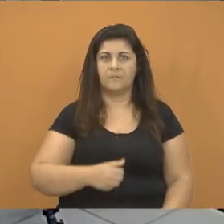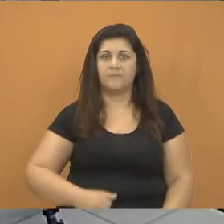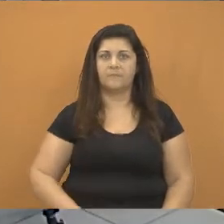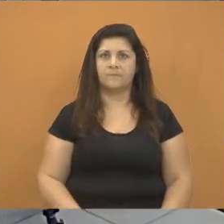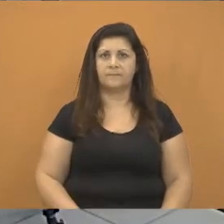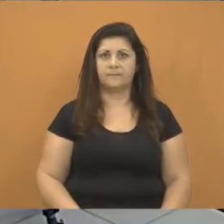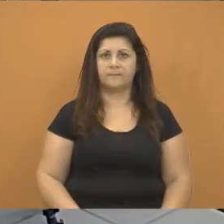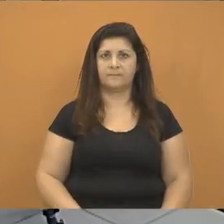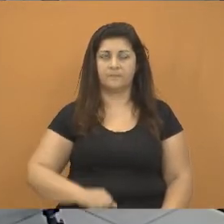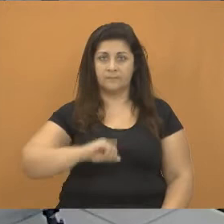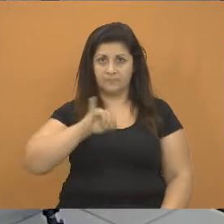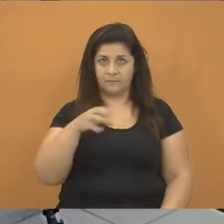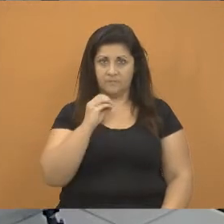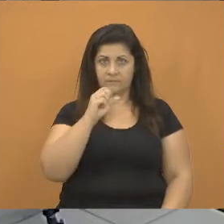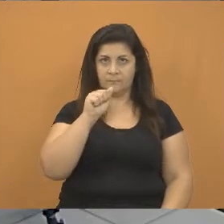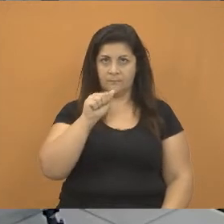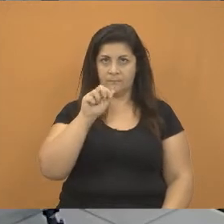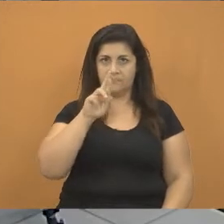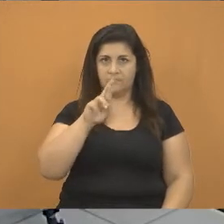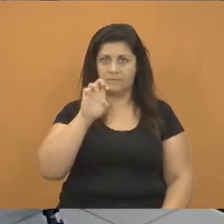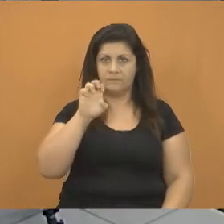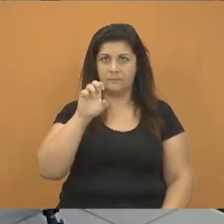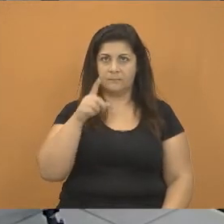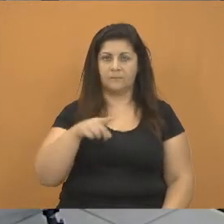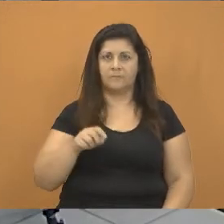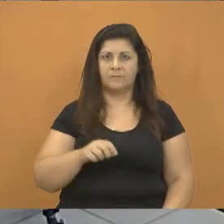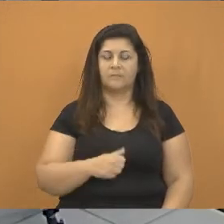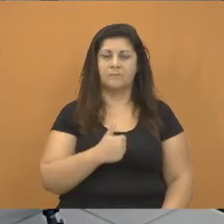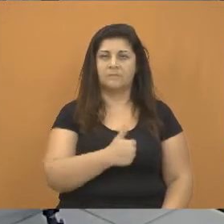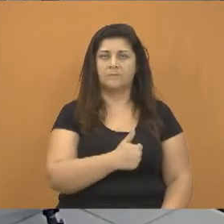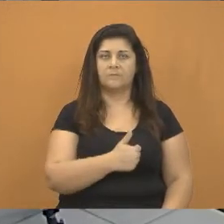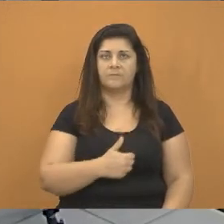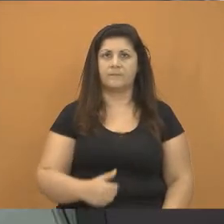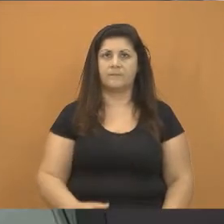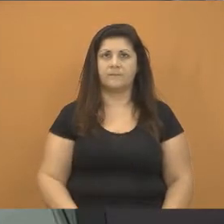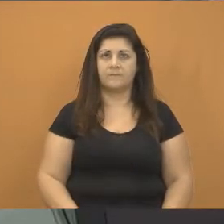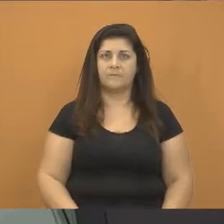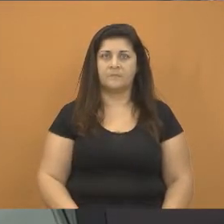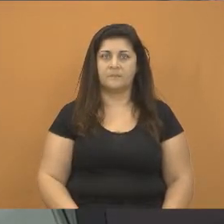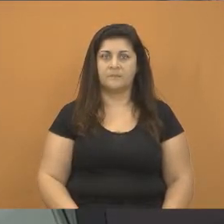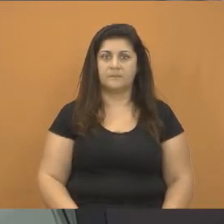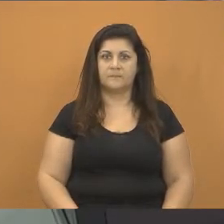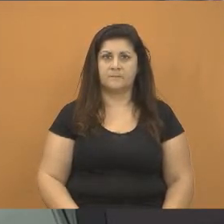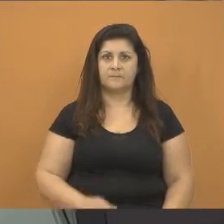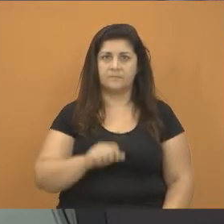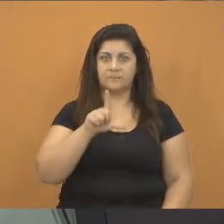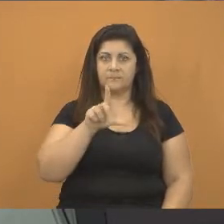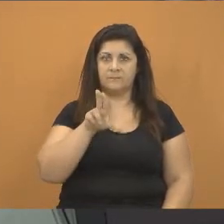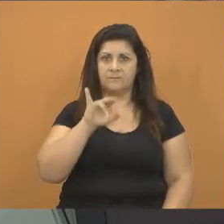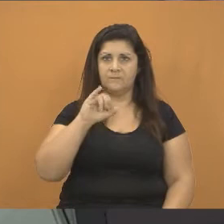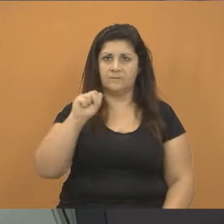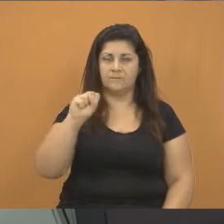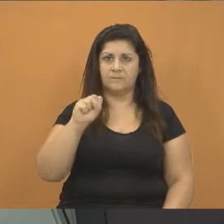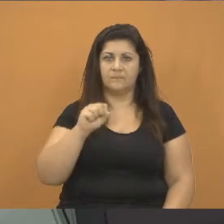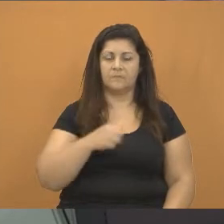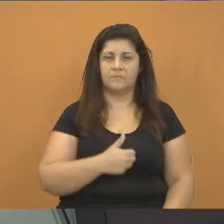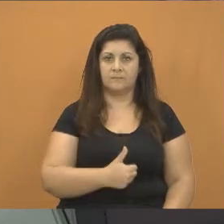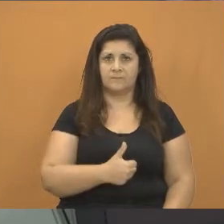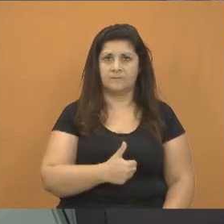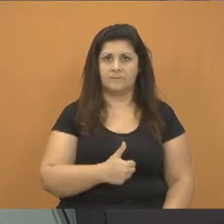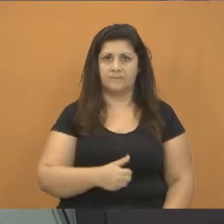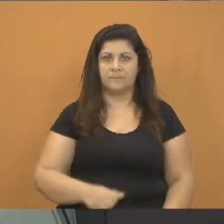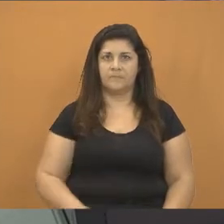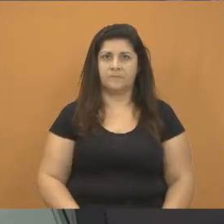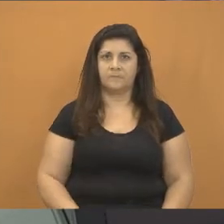Como vota a vereador Juarez Araújo? Favorável. Como vota a vereador Luiz Flávio? Favorável.